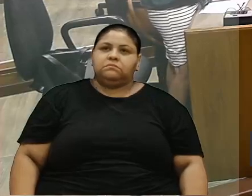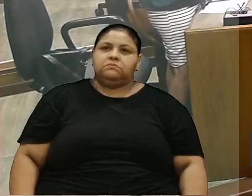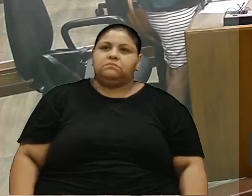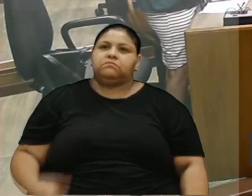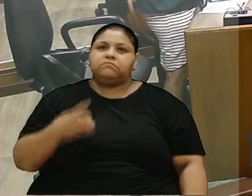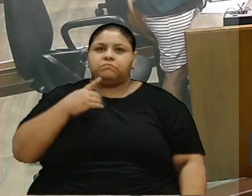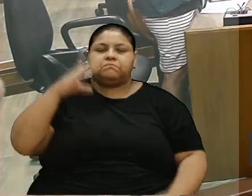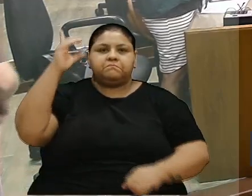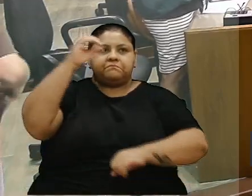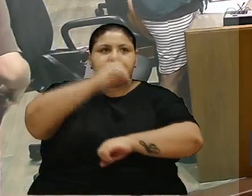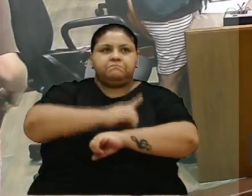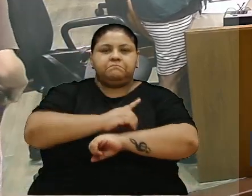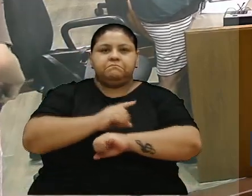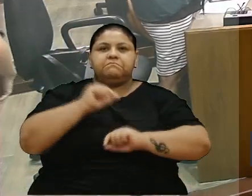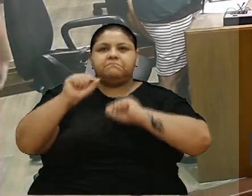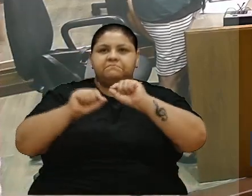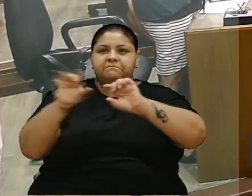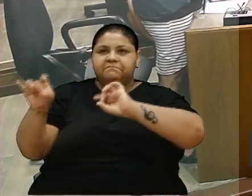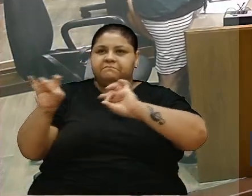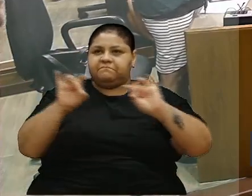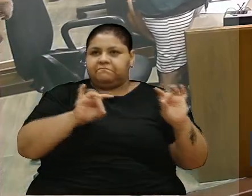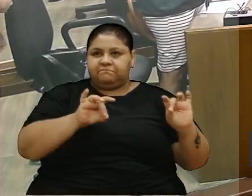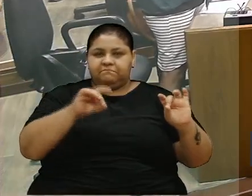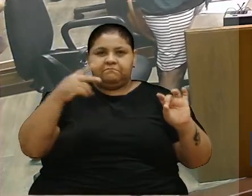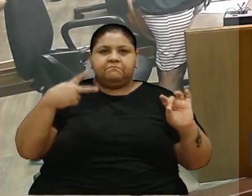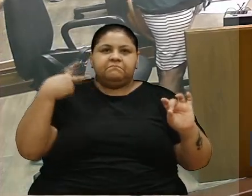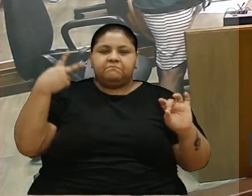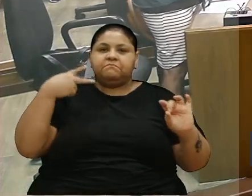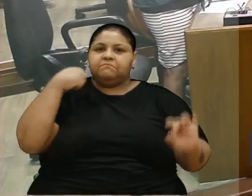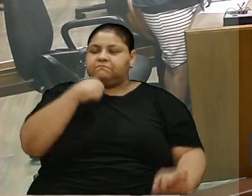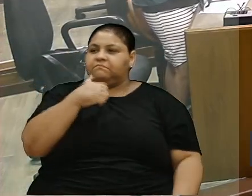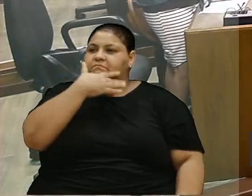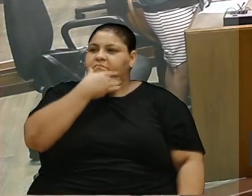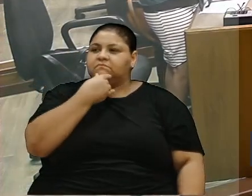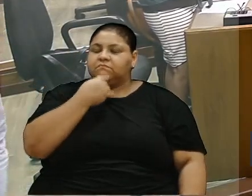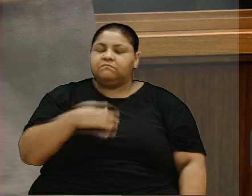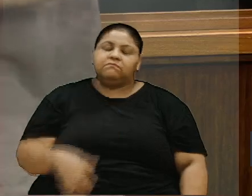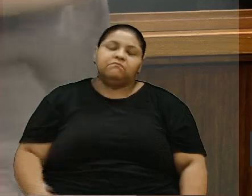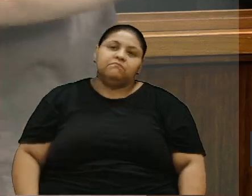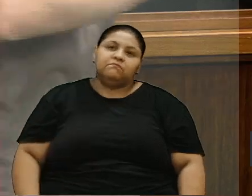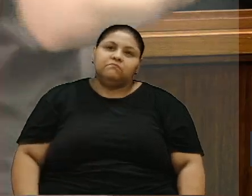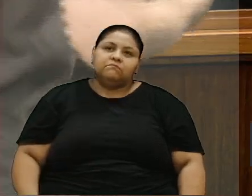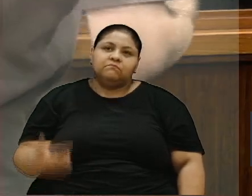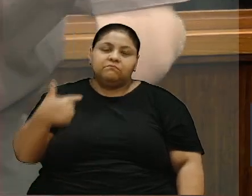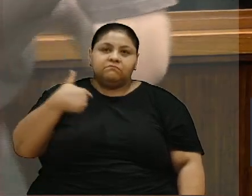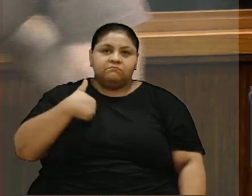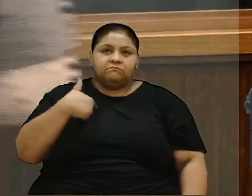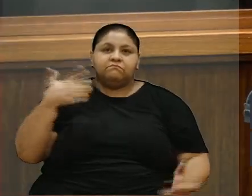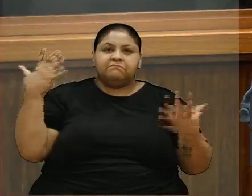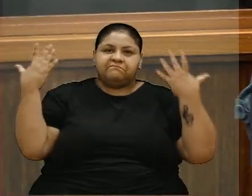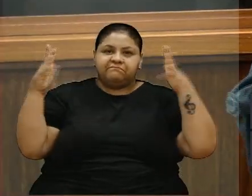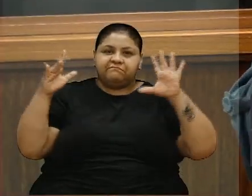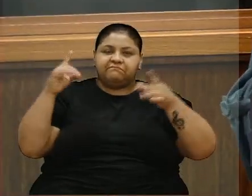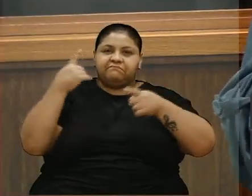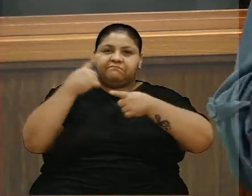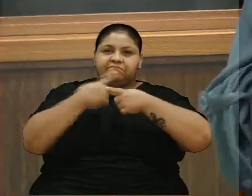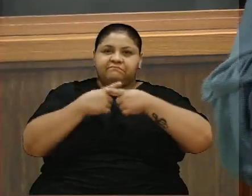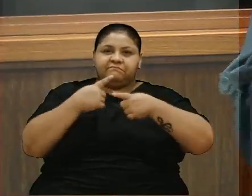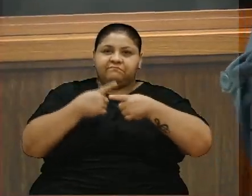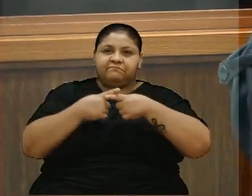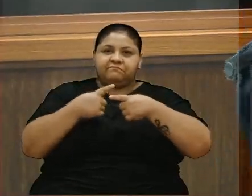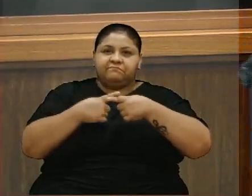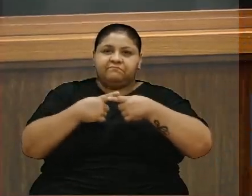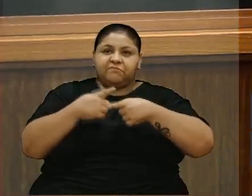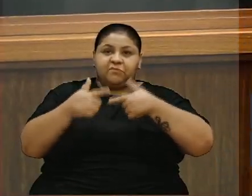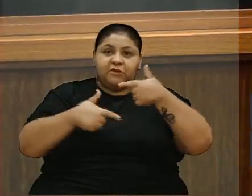Bom dia a quem nos acompanha, as vereadoras, vereadores. Eu quero lhe parabenizar também, Andressa, por essa